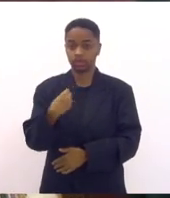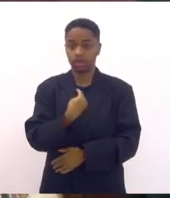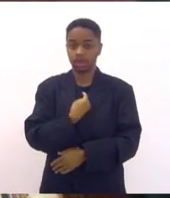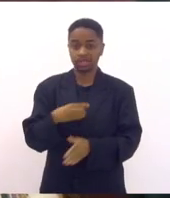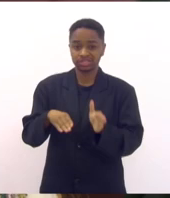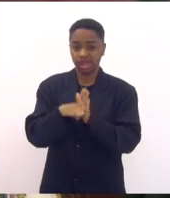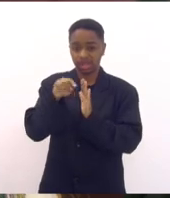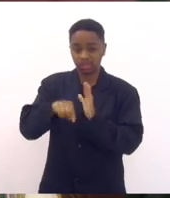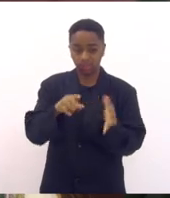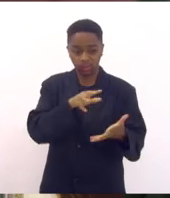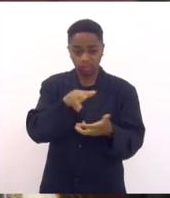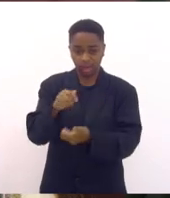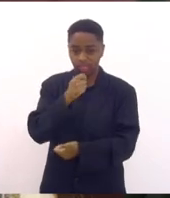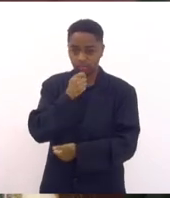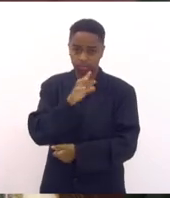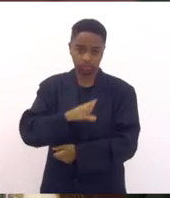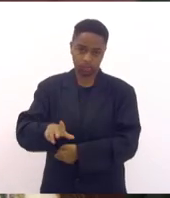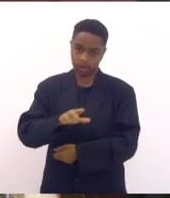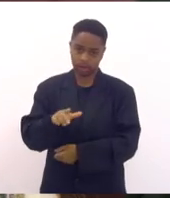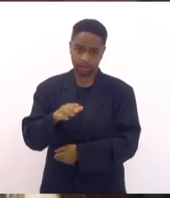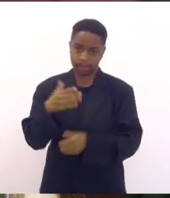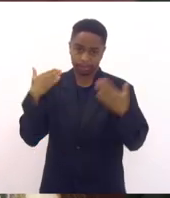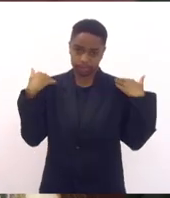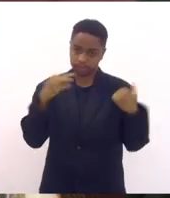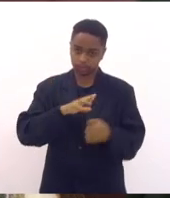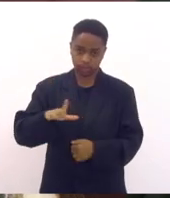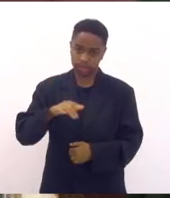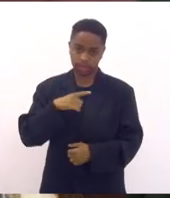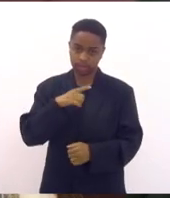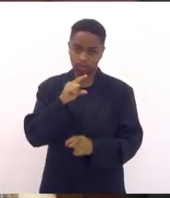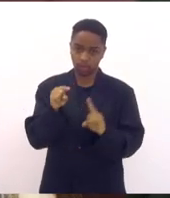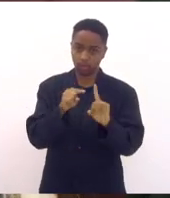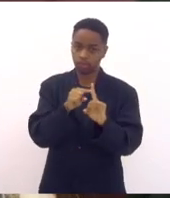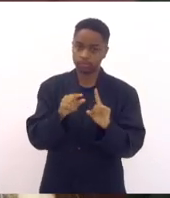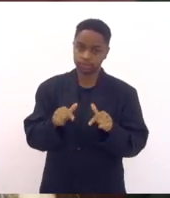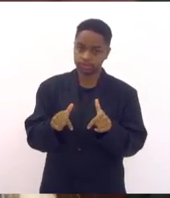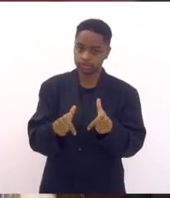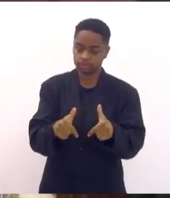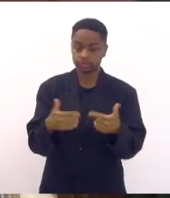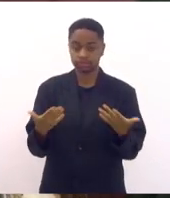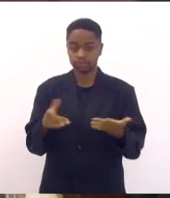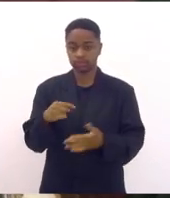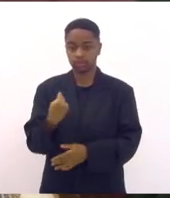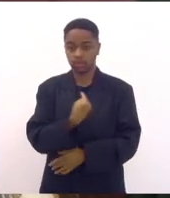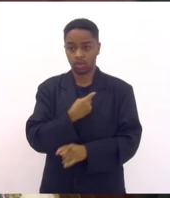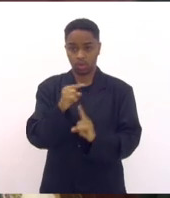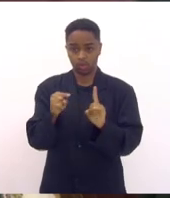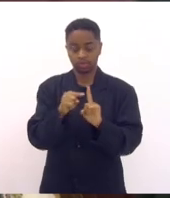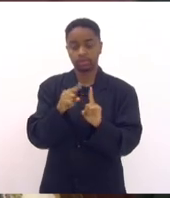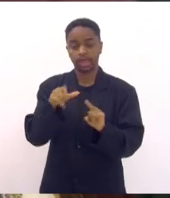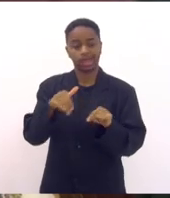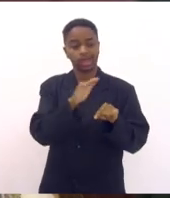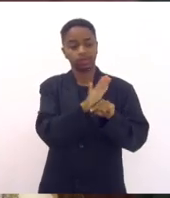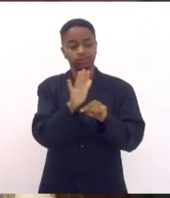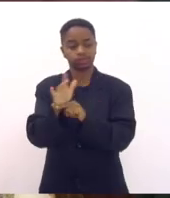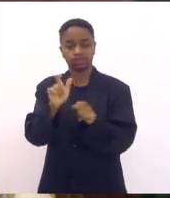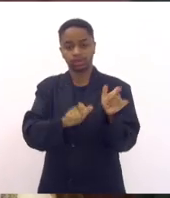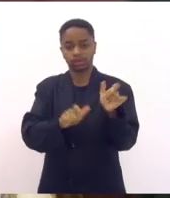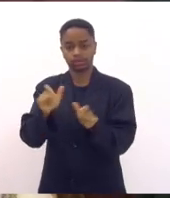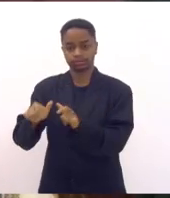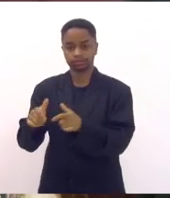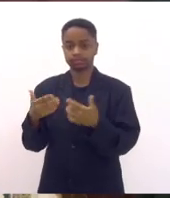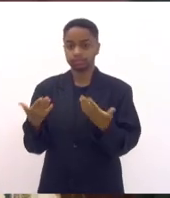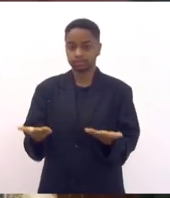a passeio nós temos uma missão a cumprir e a nossa missão é ajudar o próximo